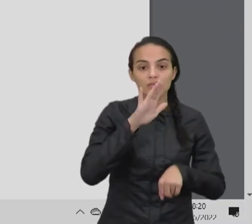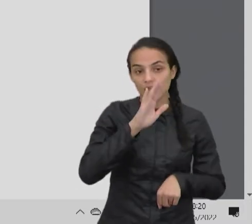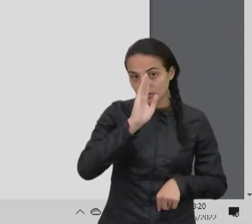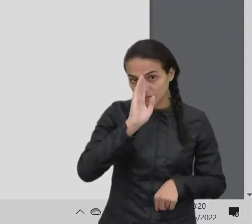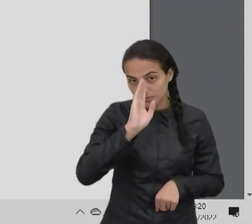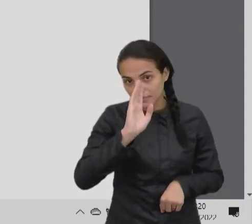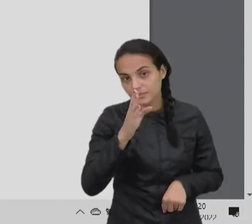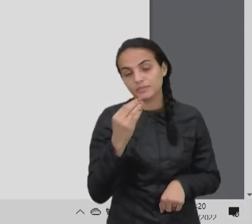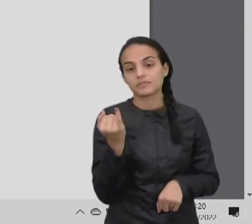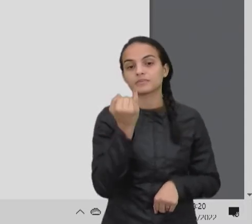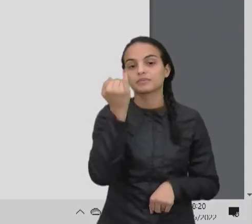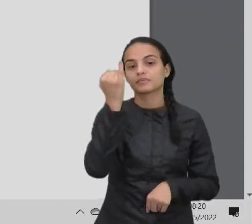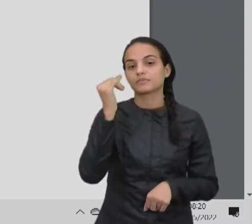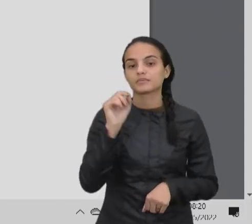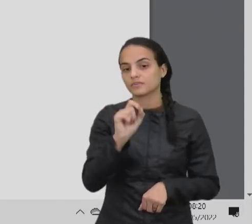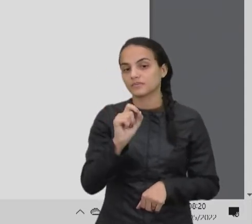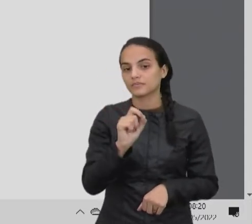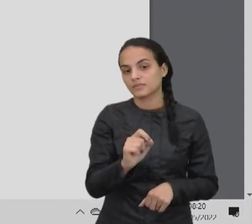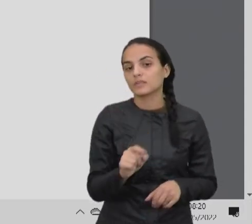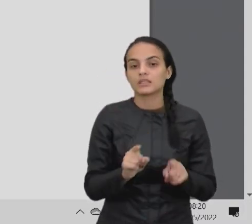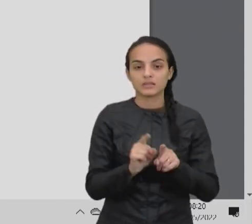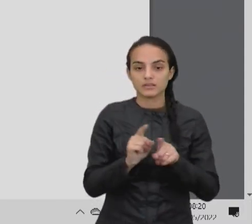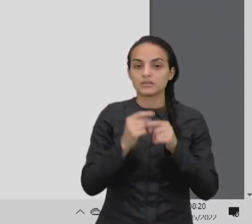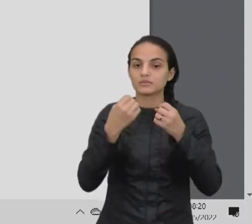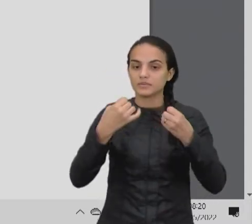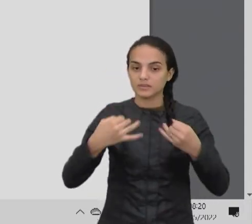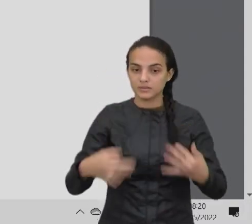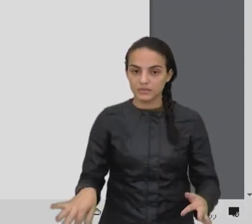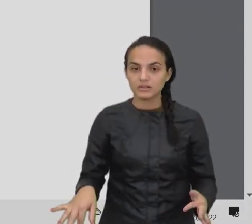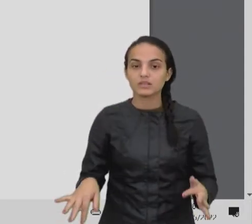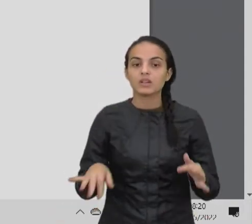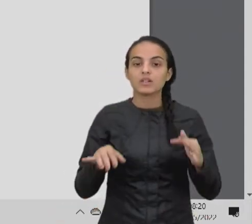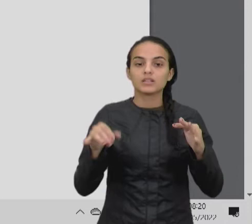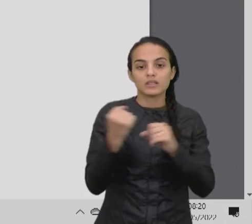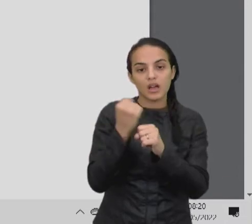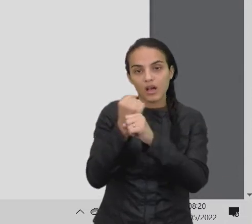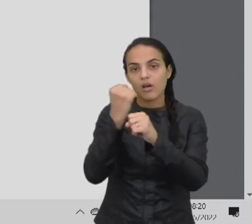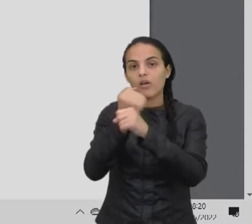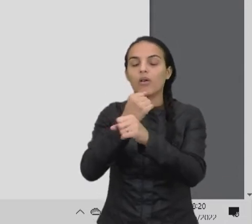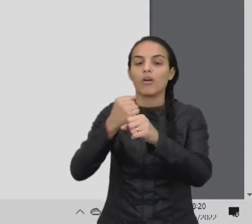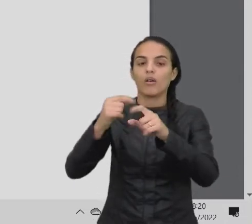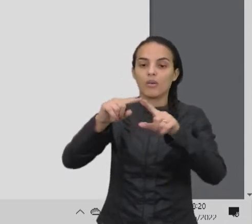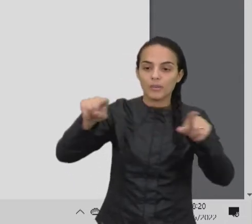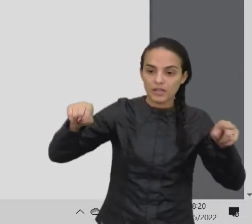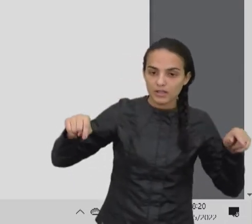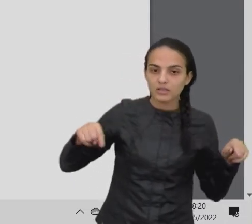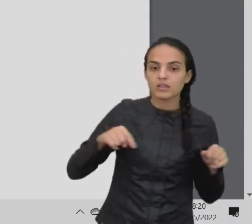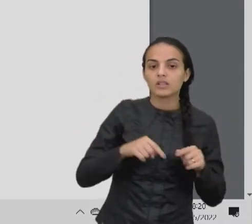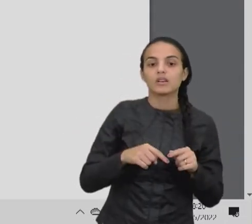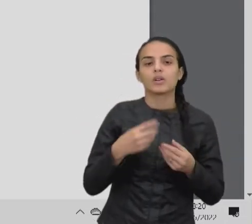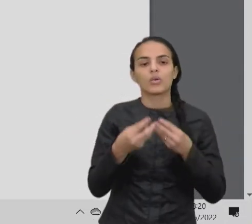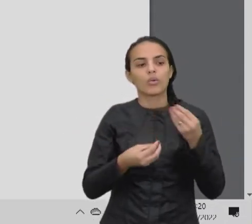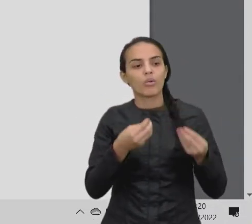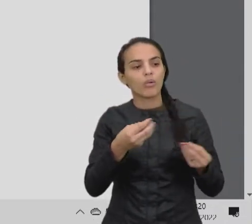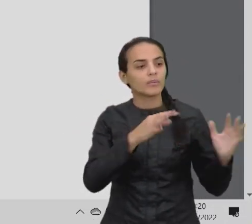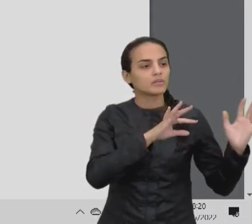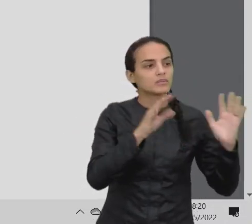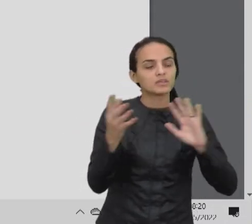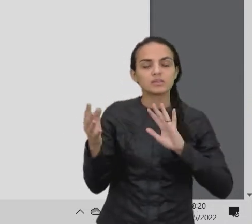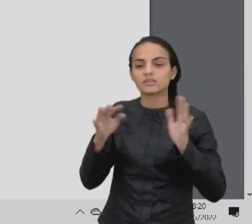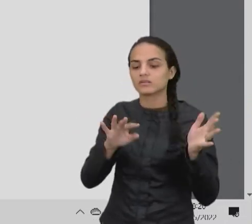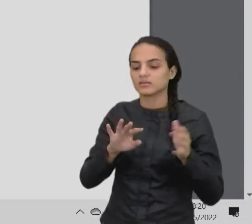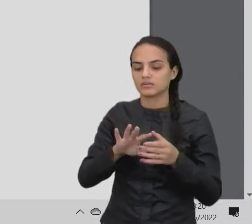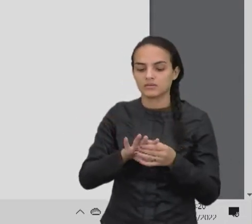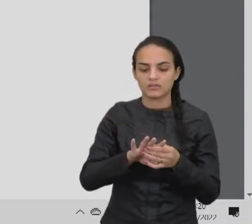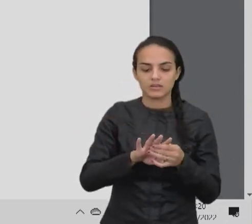ó, ele também fala do canteiro de obra, da implantação, das condições ambientais, das